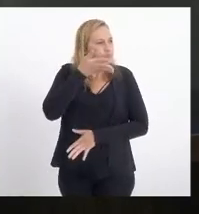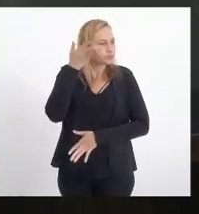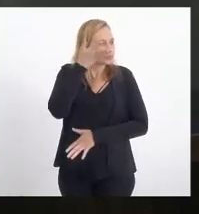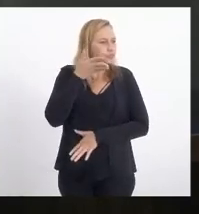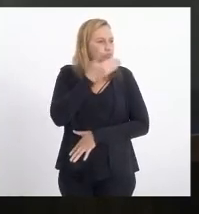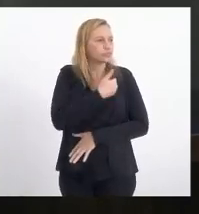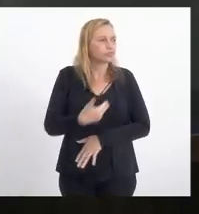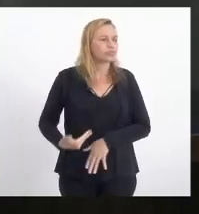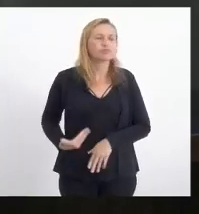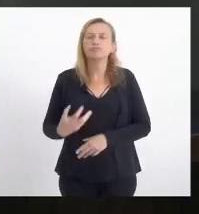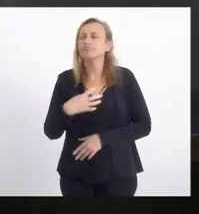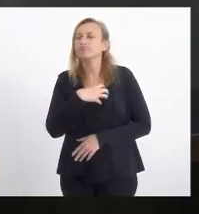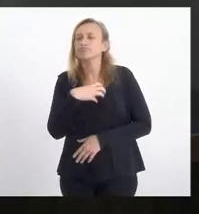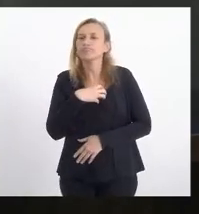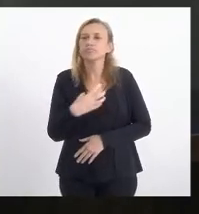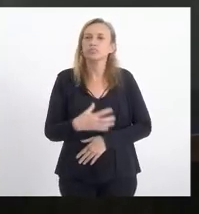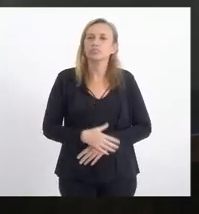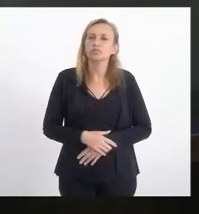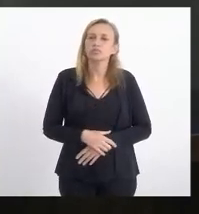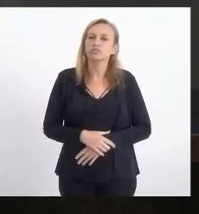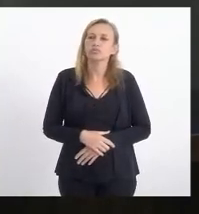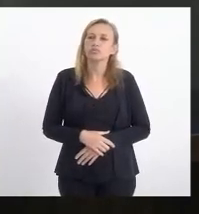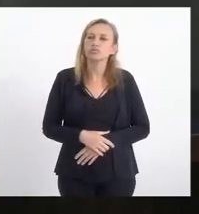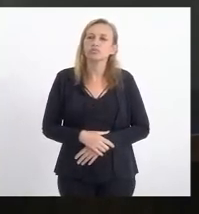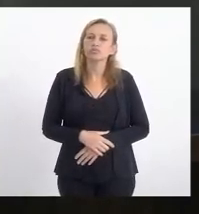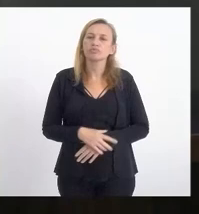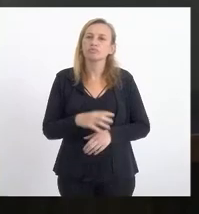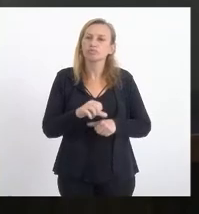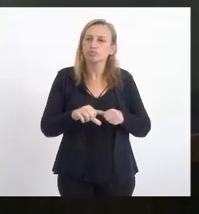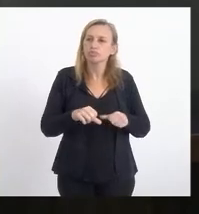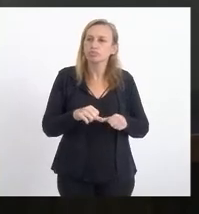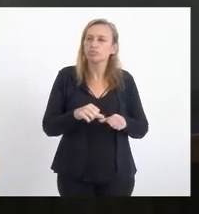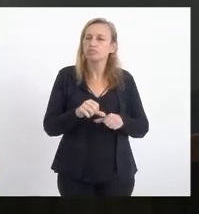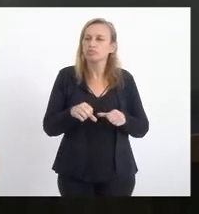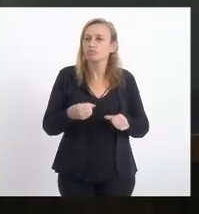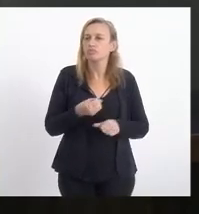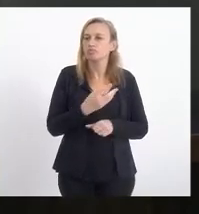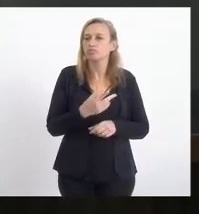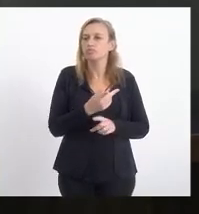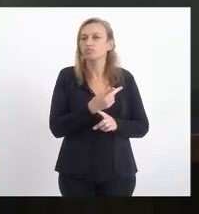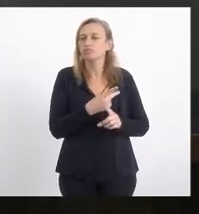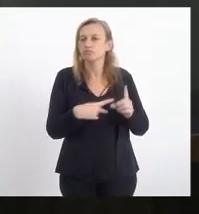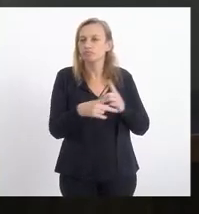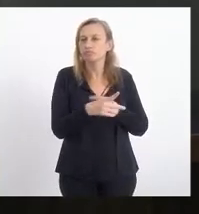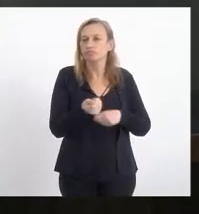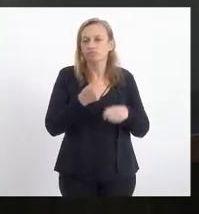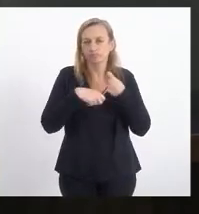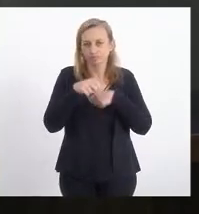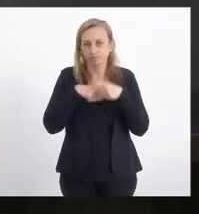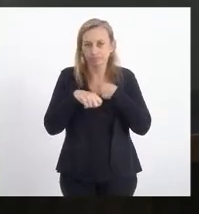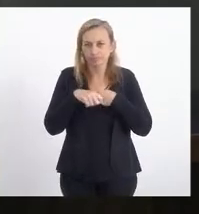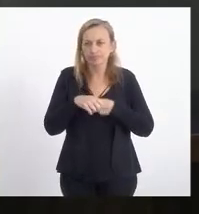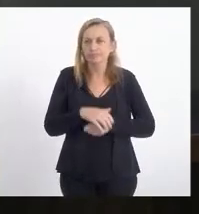no sentido de promover aqui uma reforma de aspecto Previdenciário administrativo